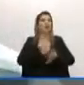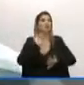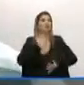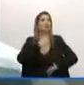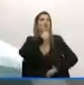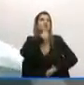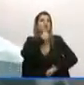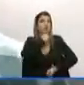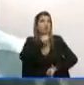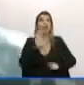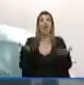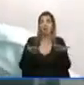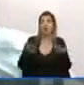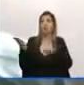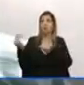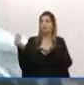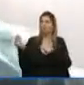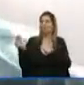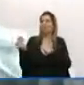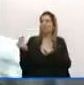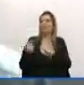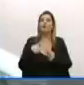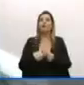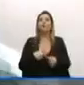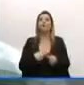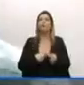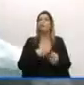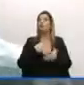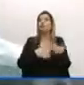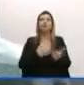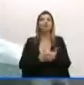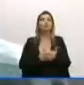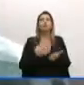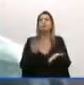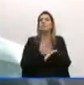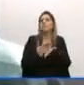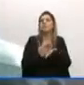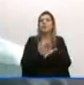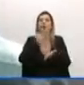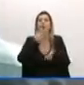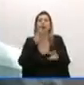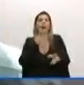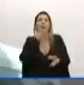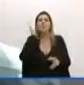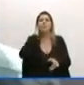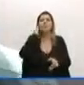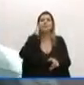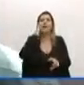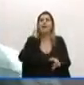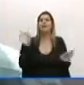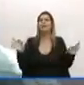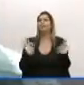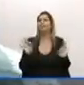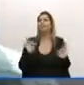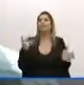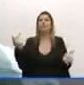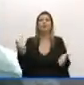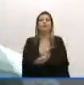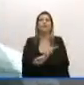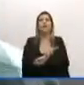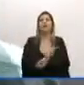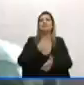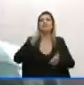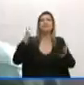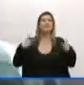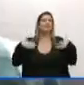jovens agora em cozido porque porque todo mundo começou achar que nada vai estar acontecendo todo mundo vem para para balada para festa